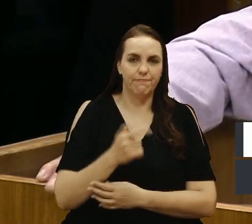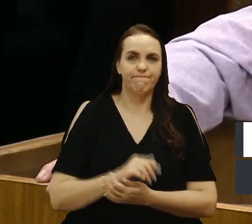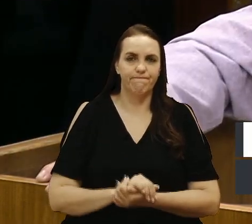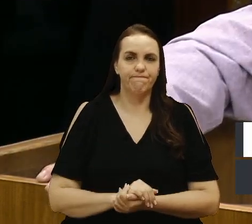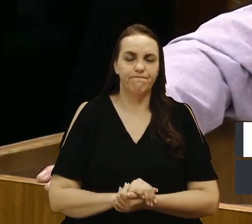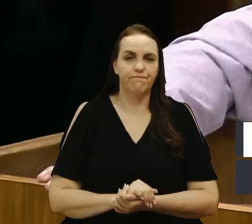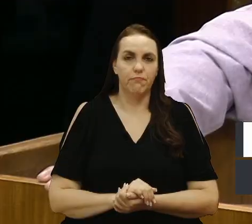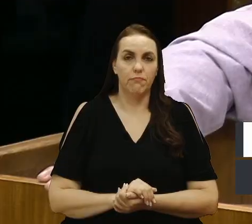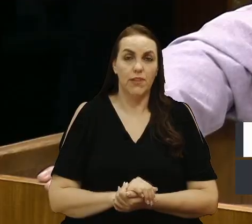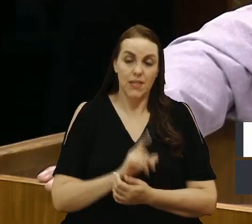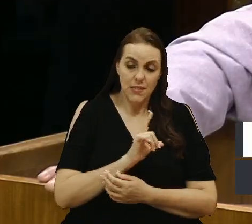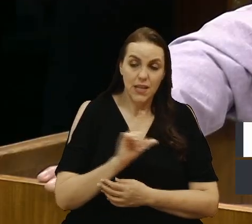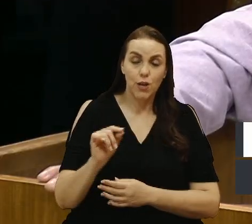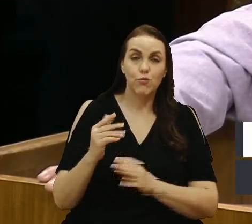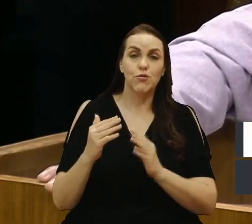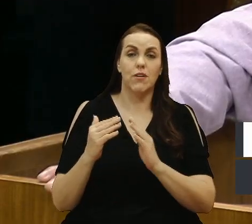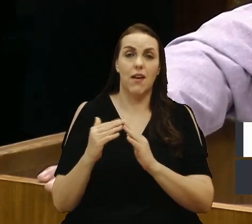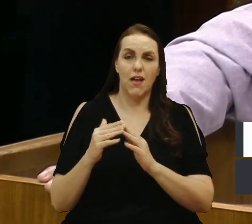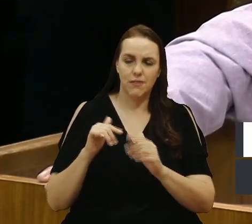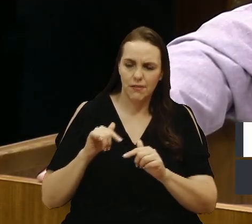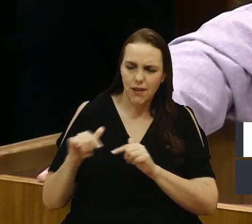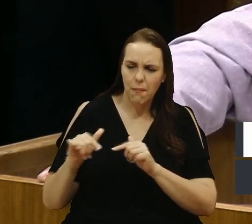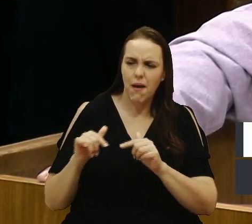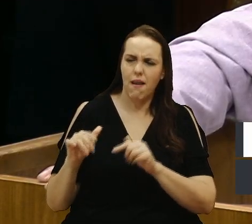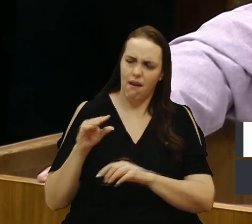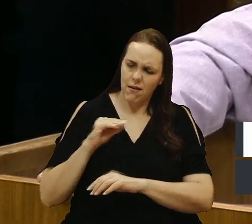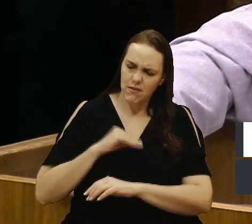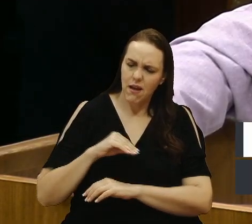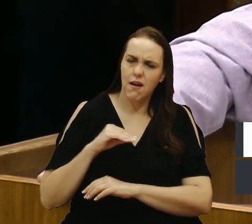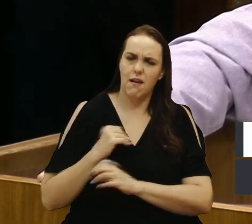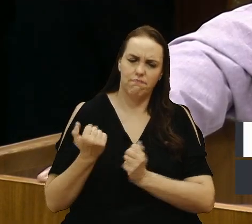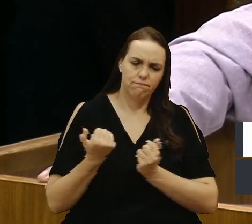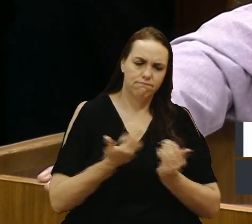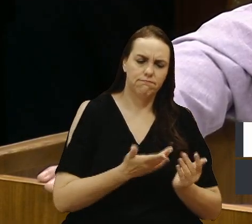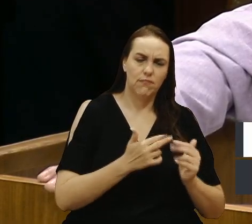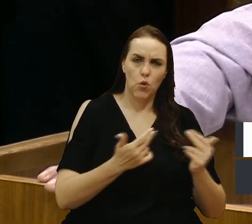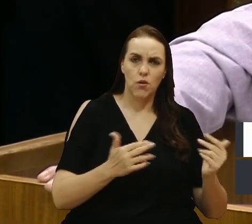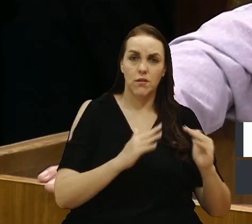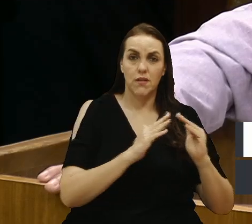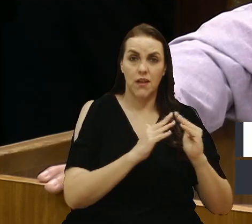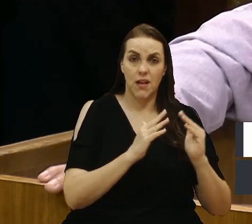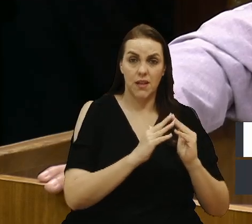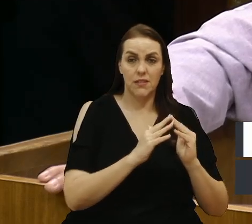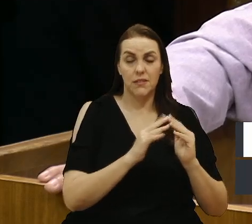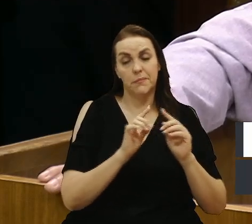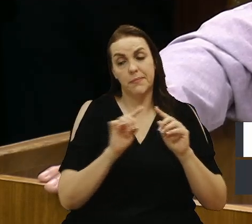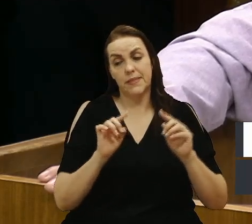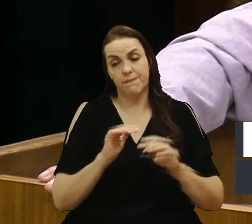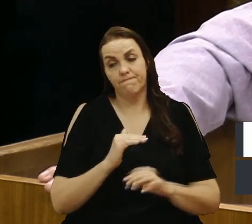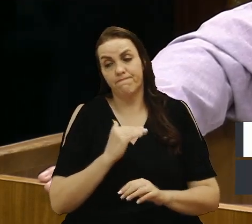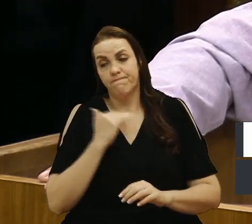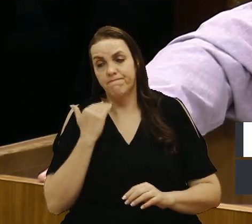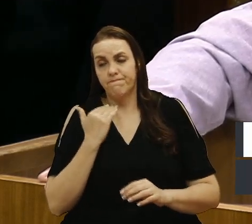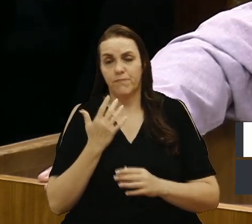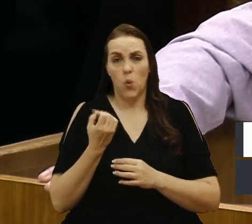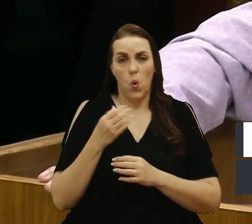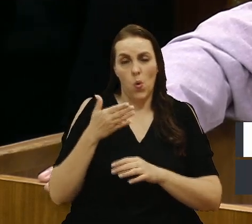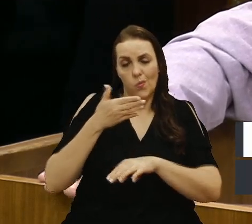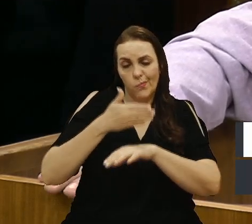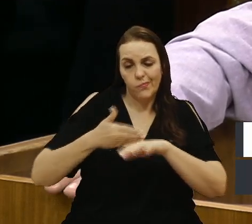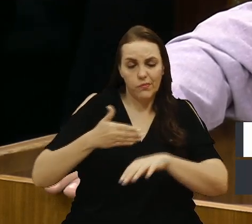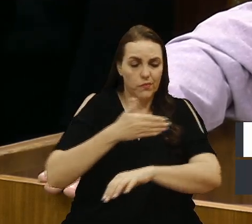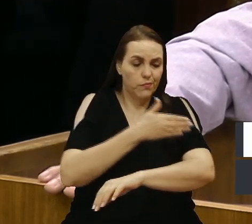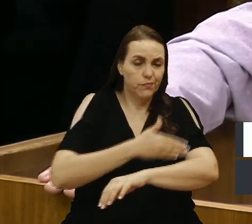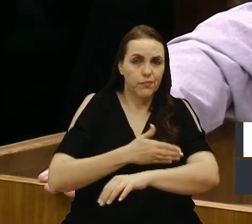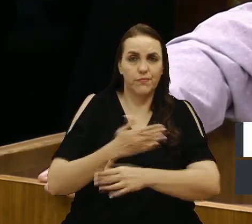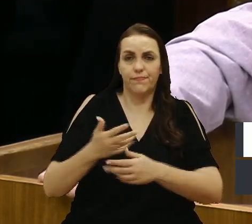para ganhar o sustento para sua família e não conseguir voltar para casa, perdendo a sua vida, ou tendo membros amputados